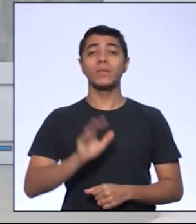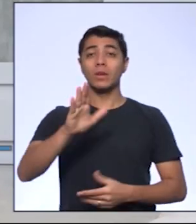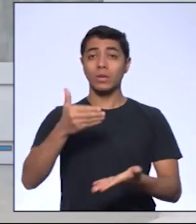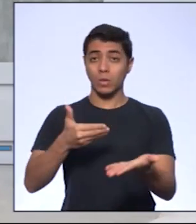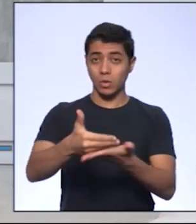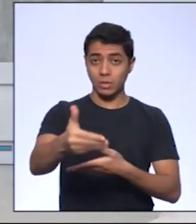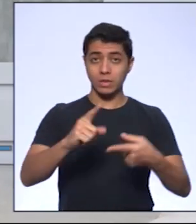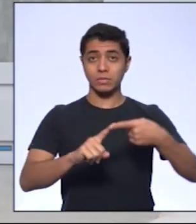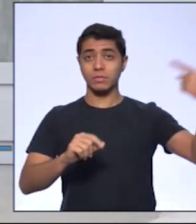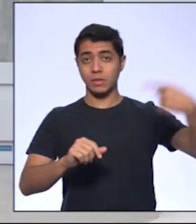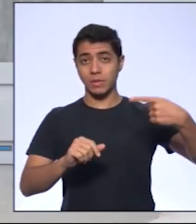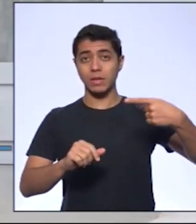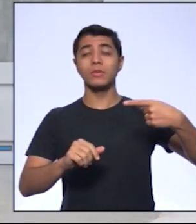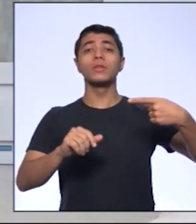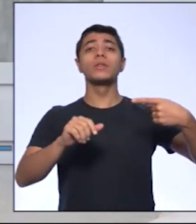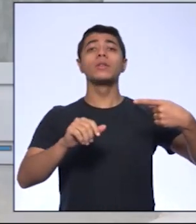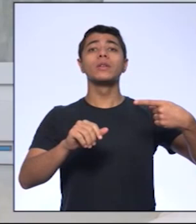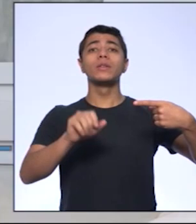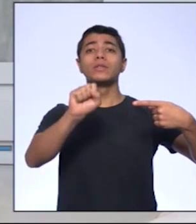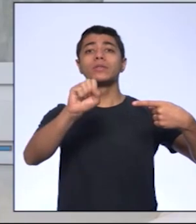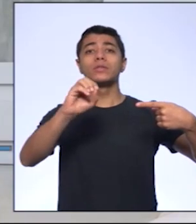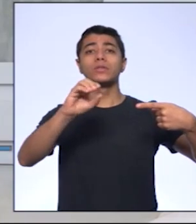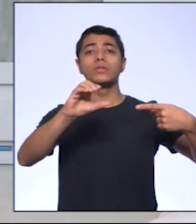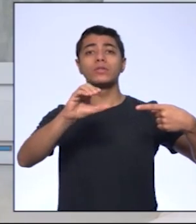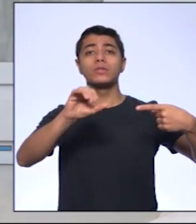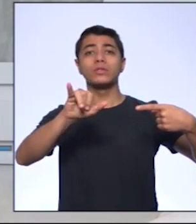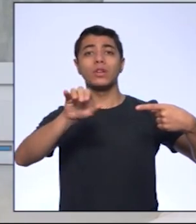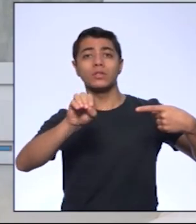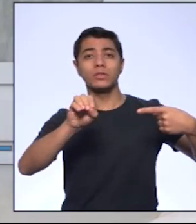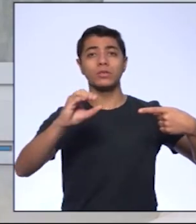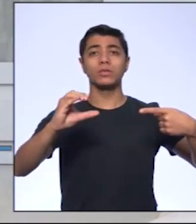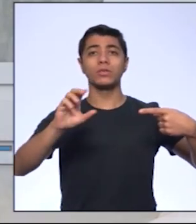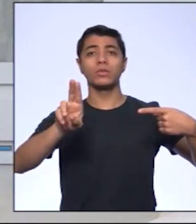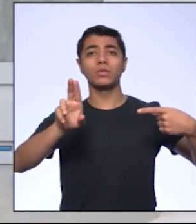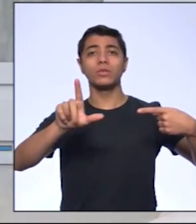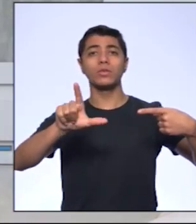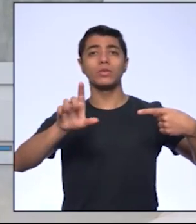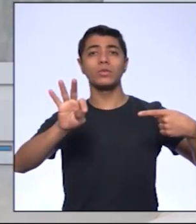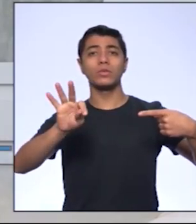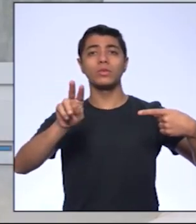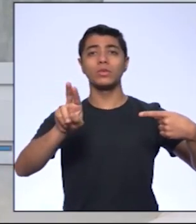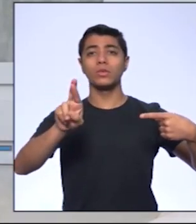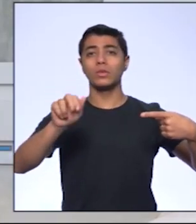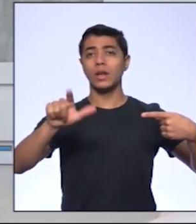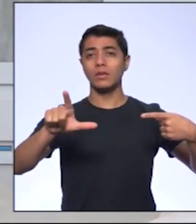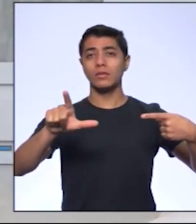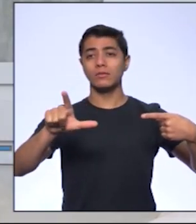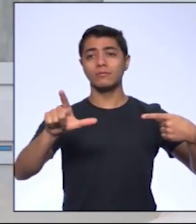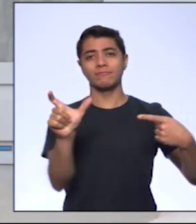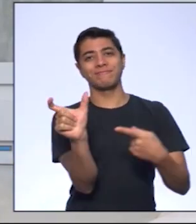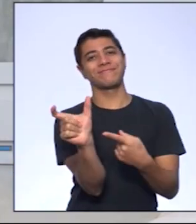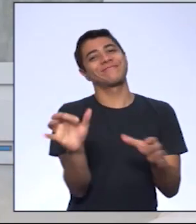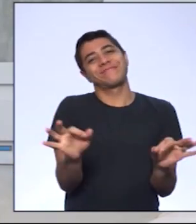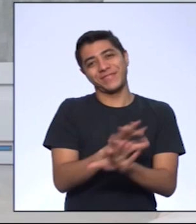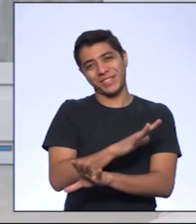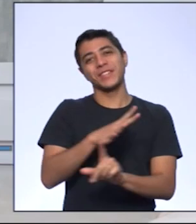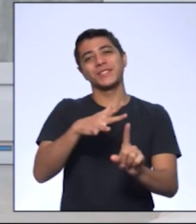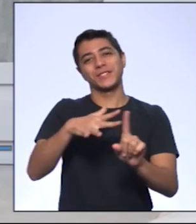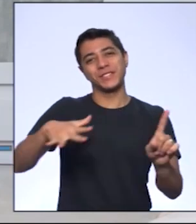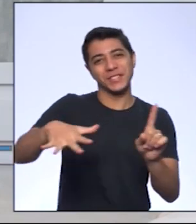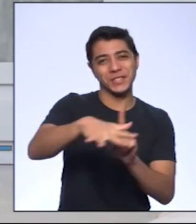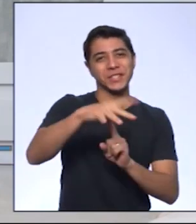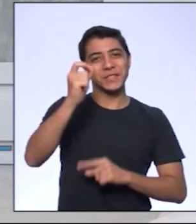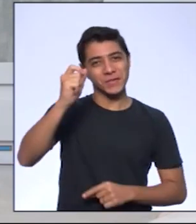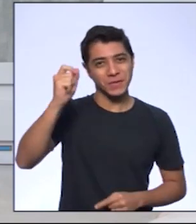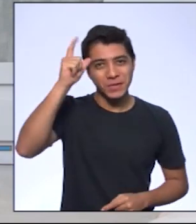variante sociocultural. Sociocultural, o nome já está trazendo aí o tom do que vem pela frente. Bom, quais são